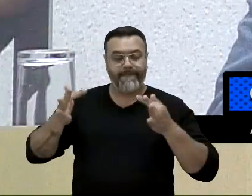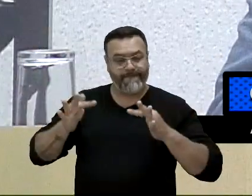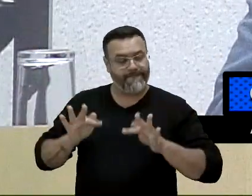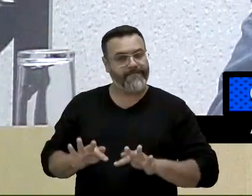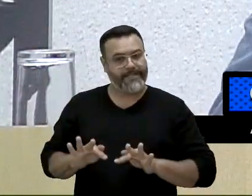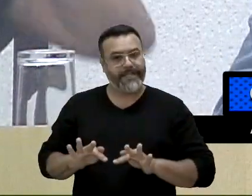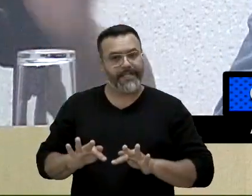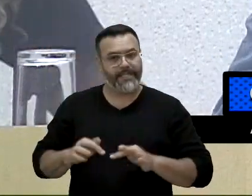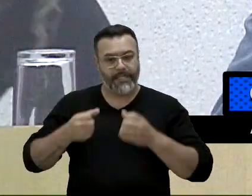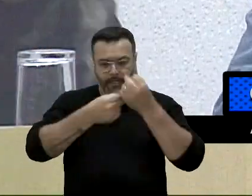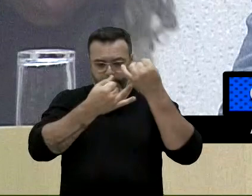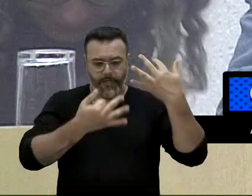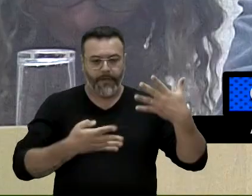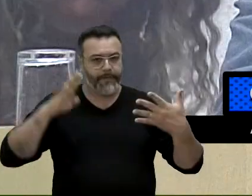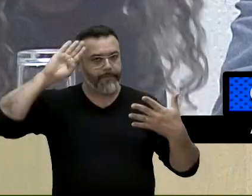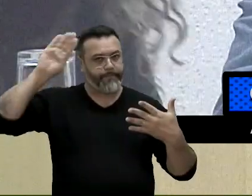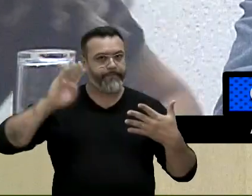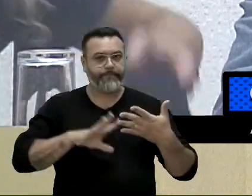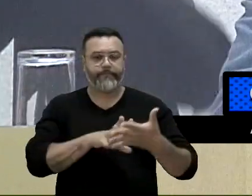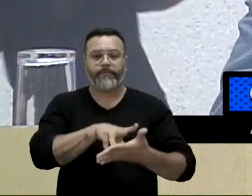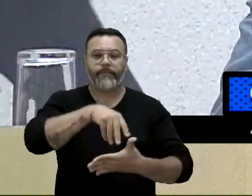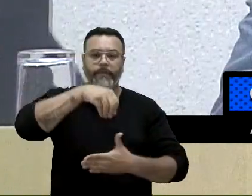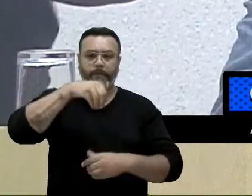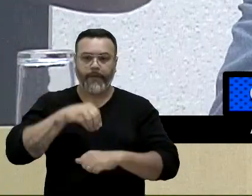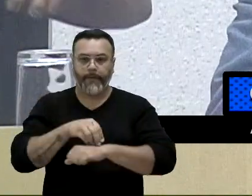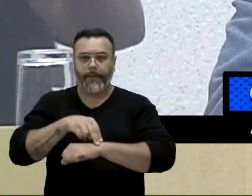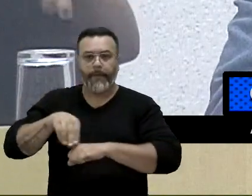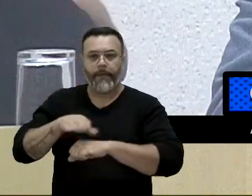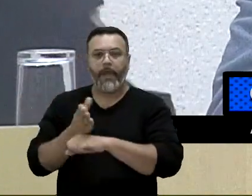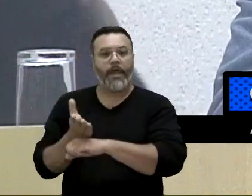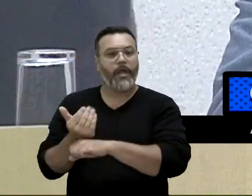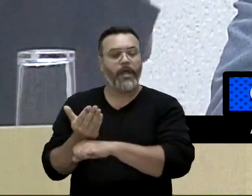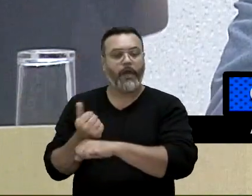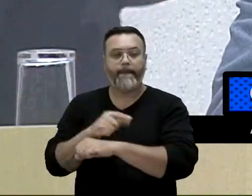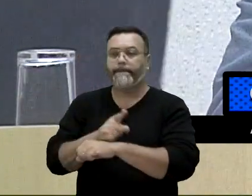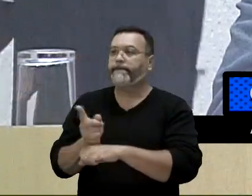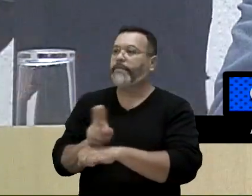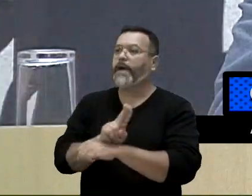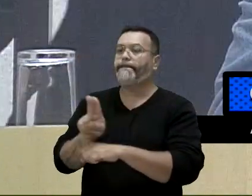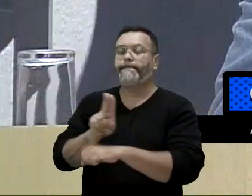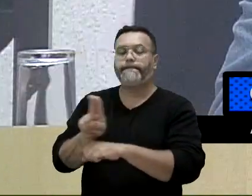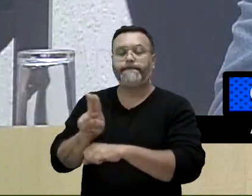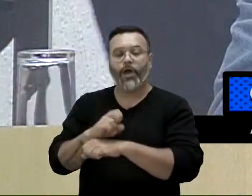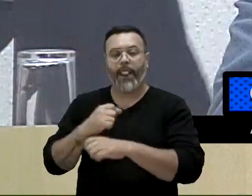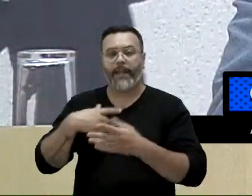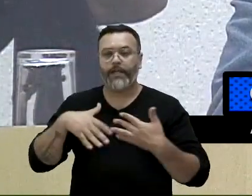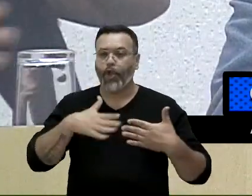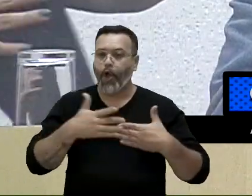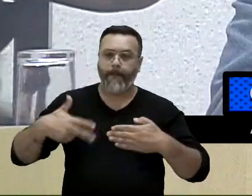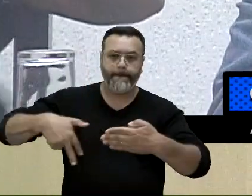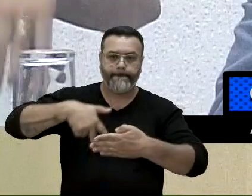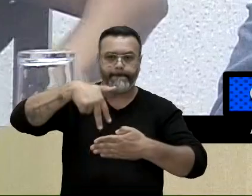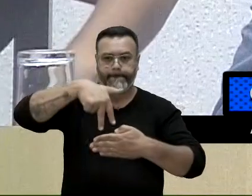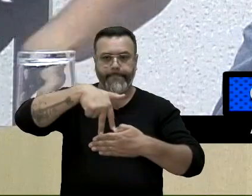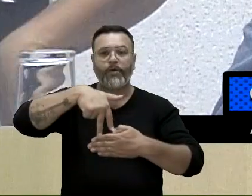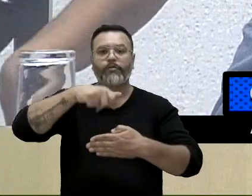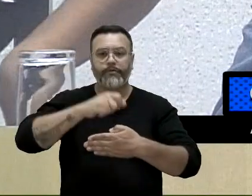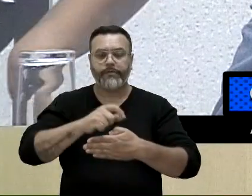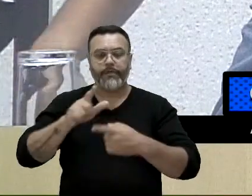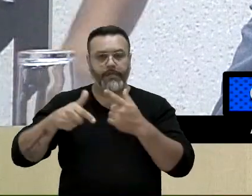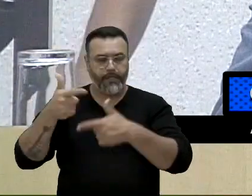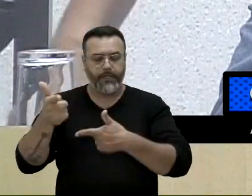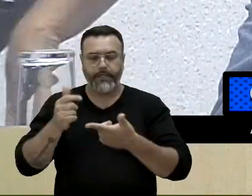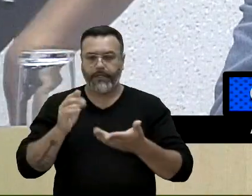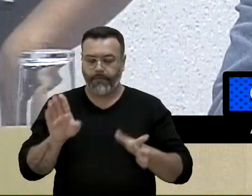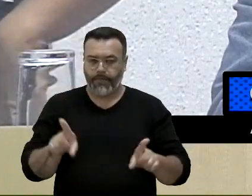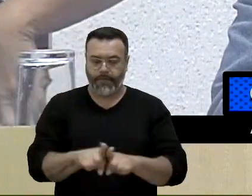a exposição principal, o formulário será recolhido e os inscritos serão chamados logo após a fala dos vereadores. Você que nos